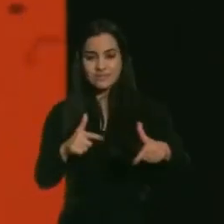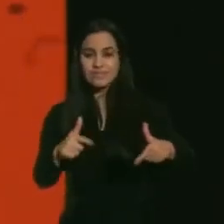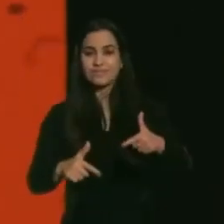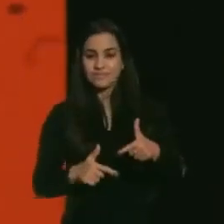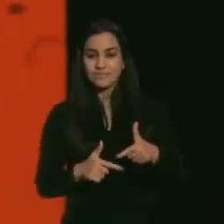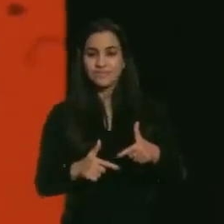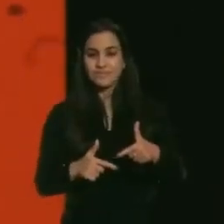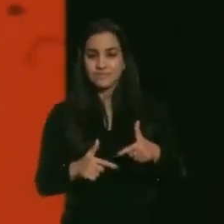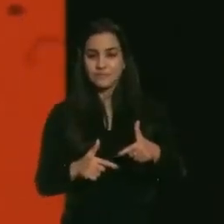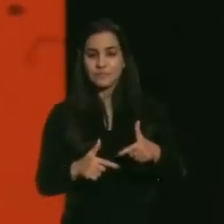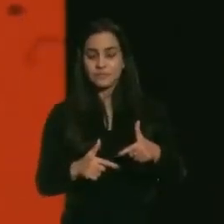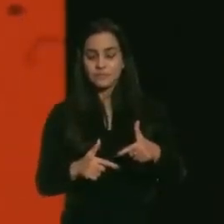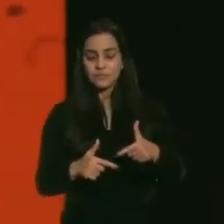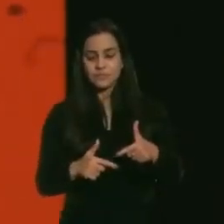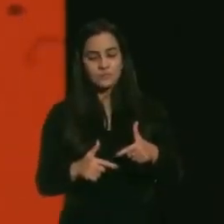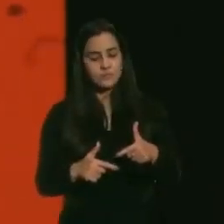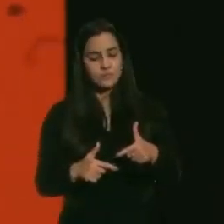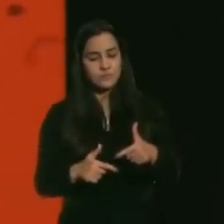ouve.